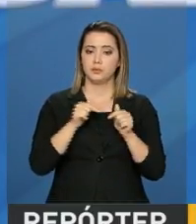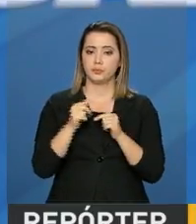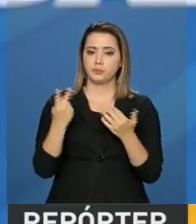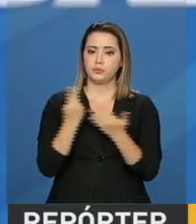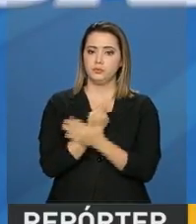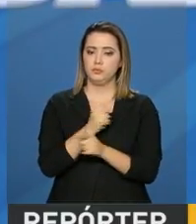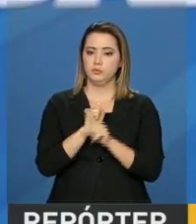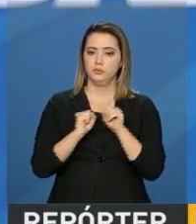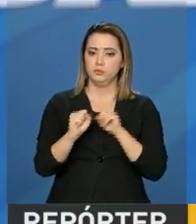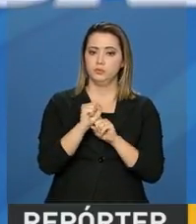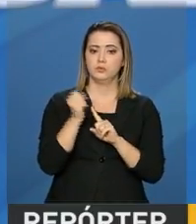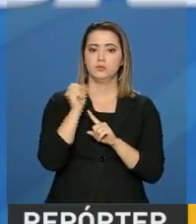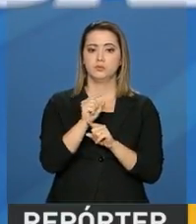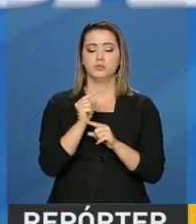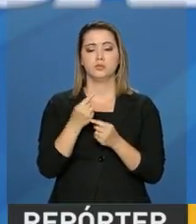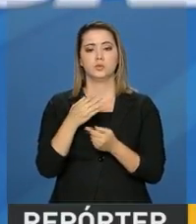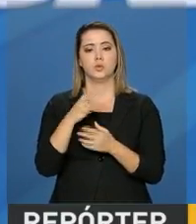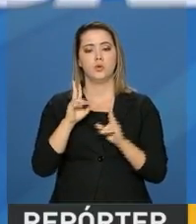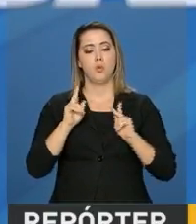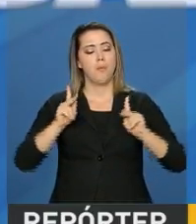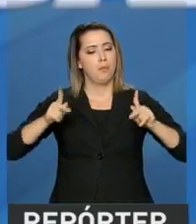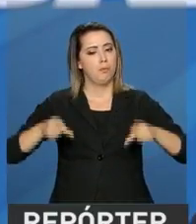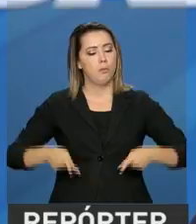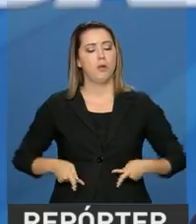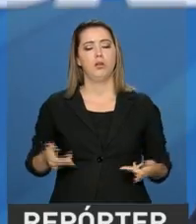efeito de cunho humano até,